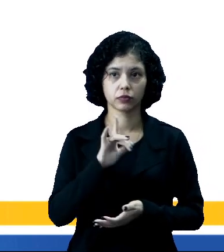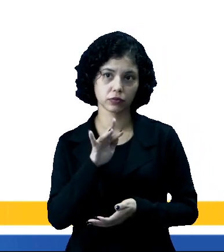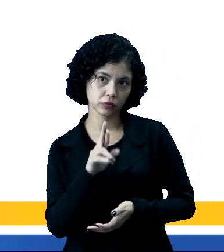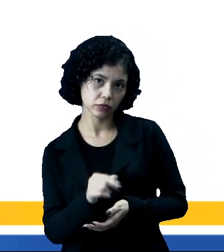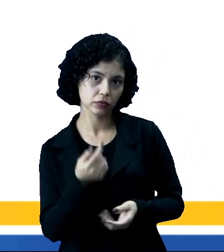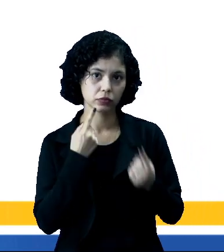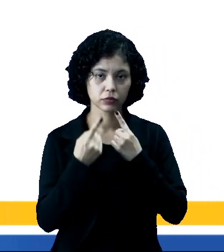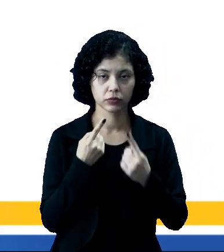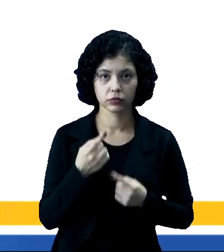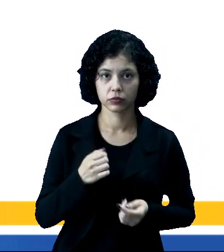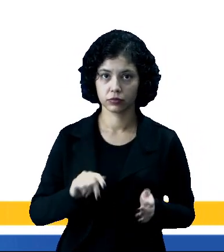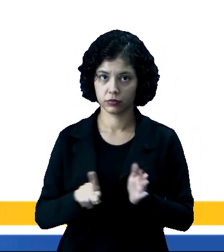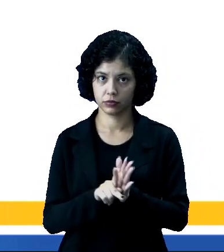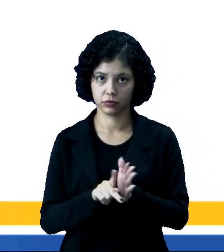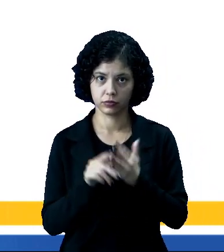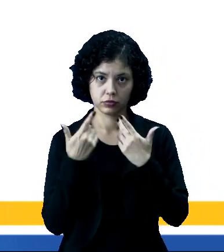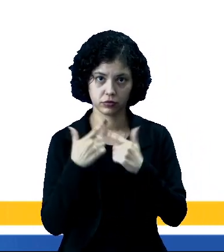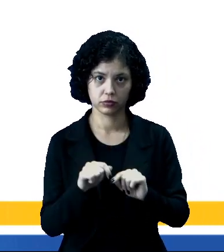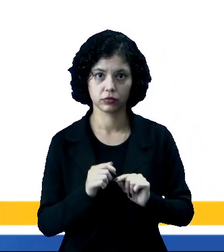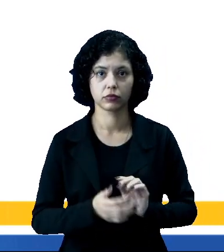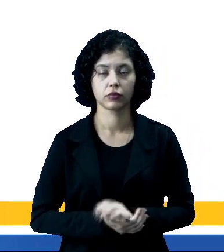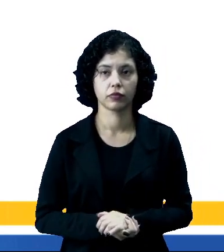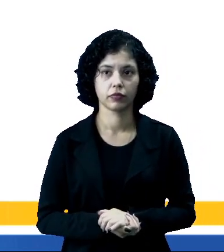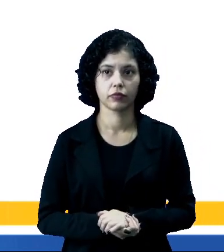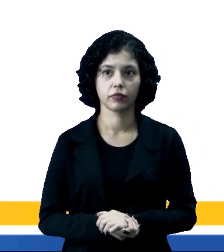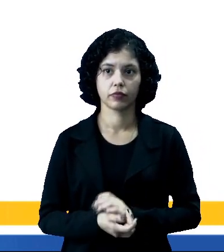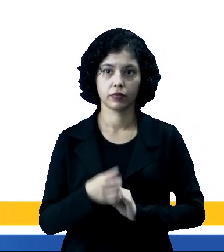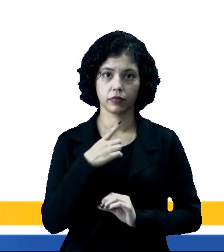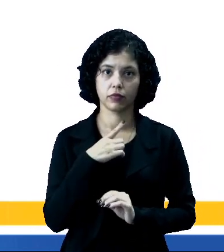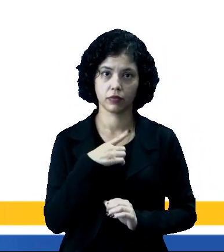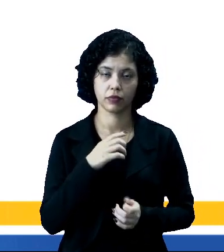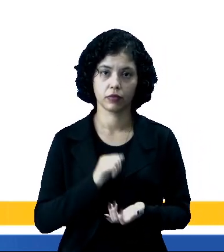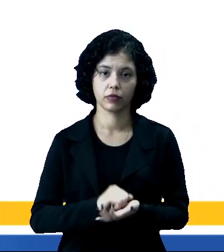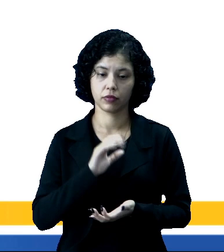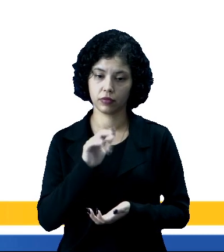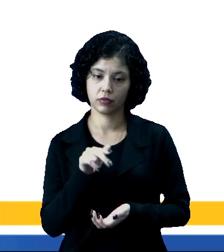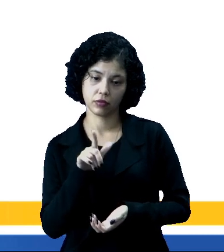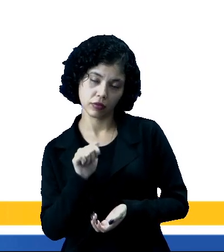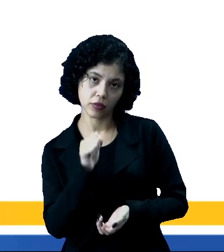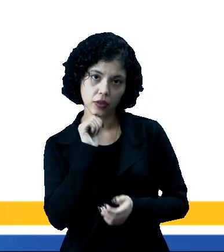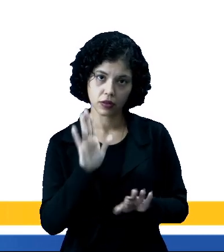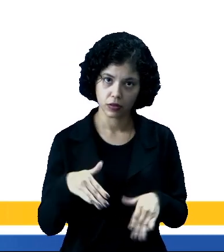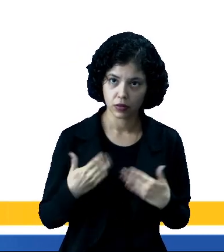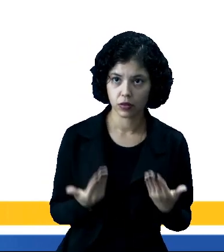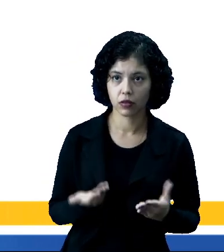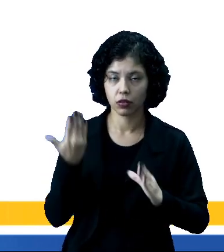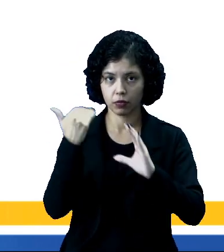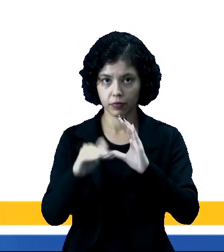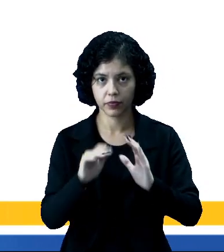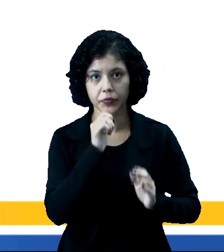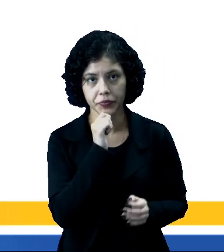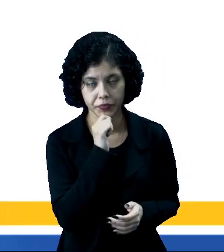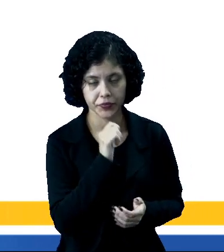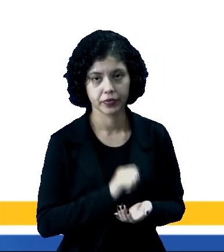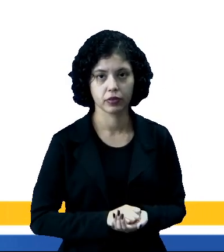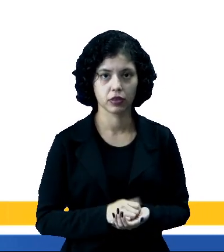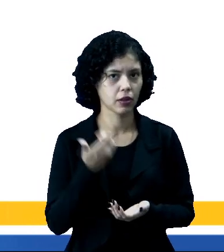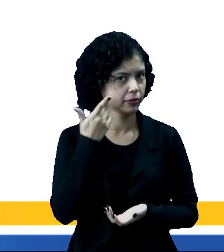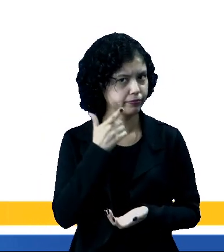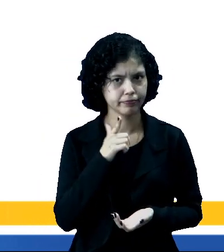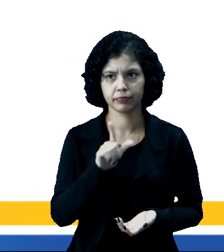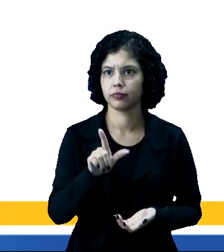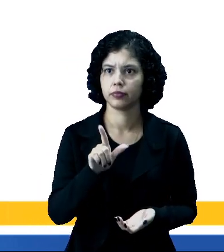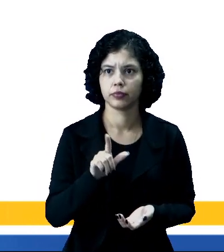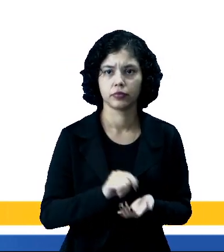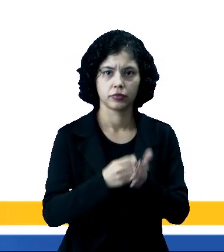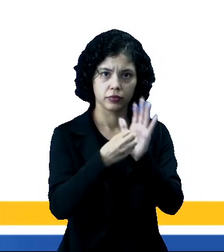esse que é o idioma, a língua em si, né? E aí nós temos que ter o canal também, que é o meio pelo qual a mensagem vai, né? Ninguém